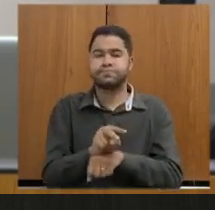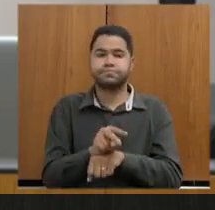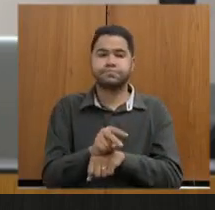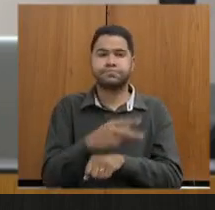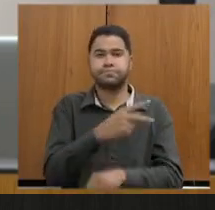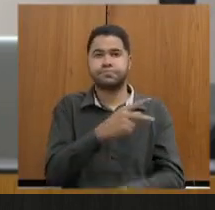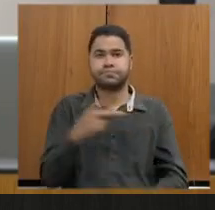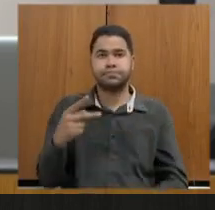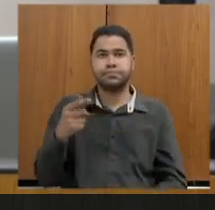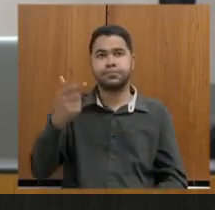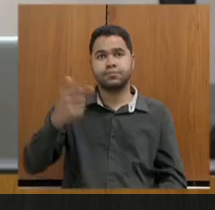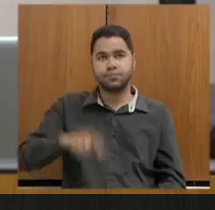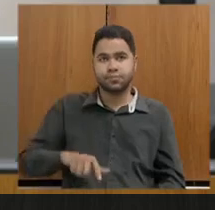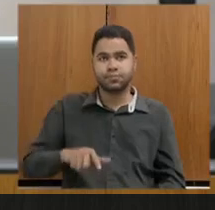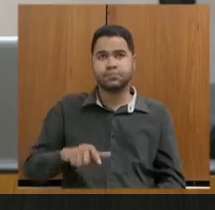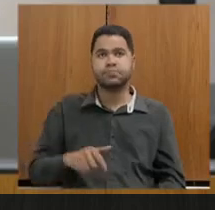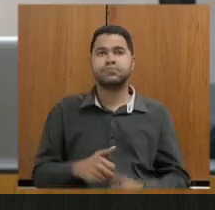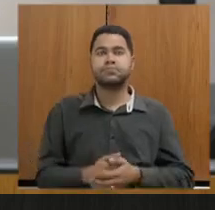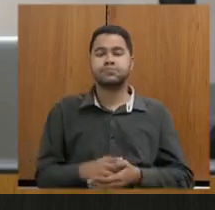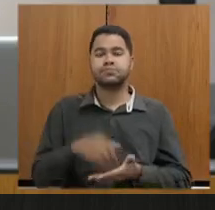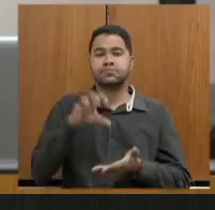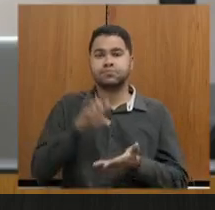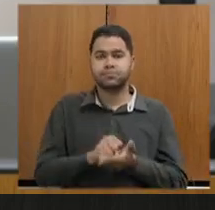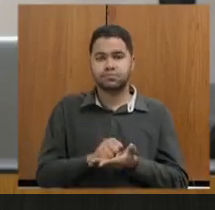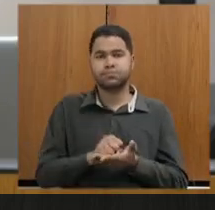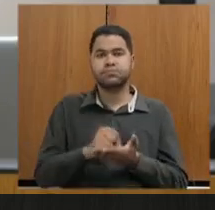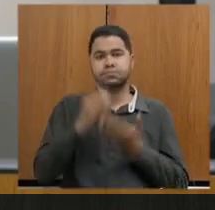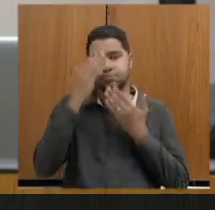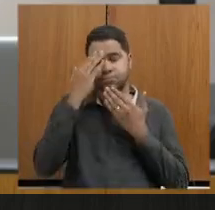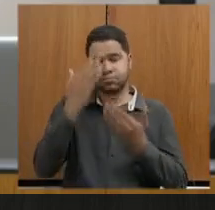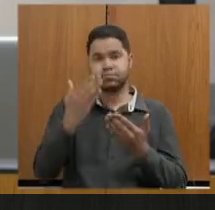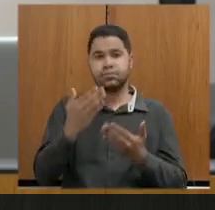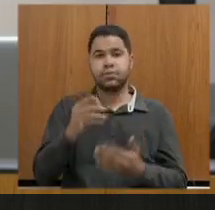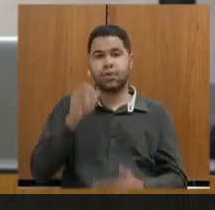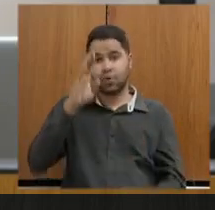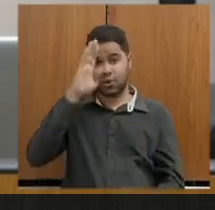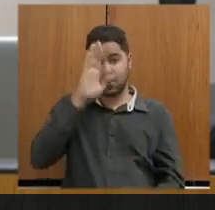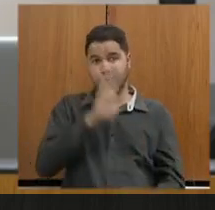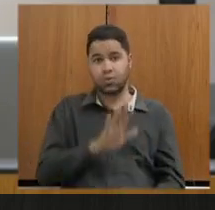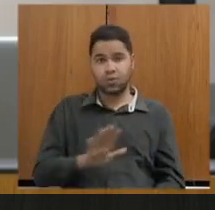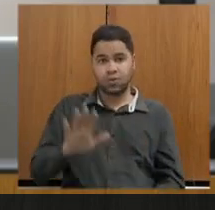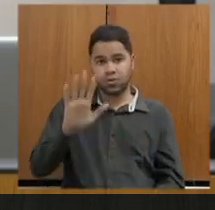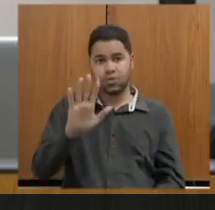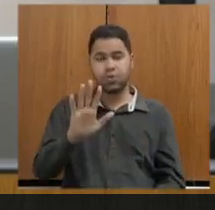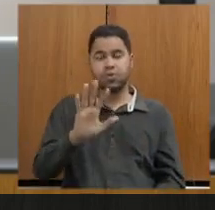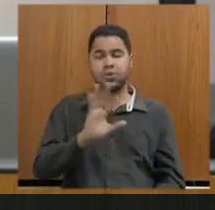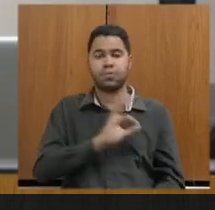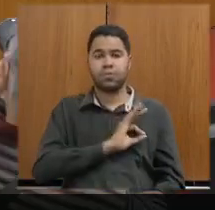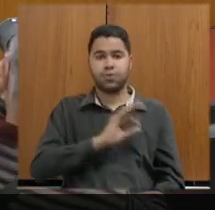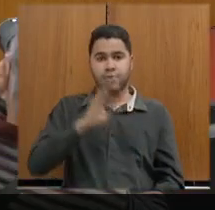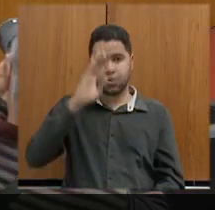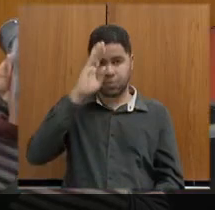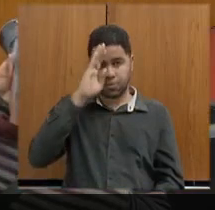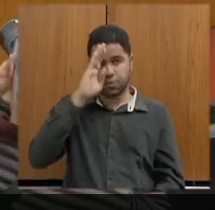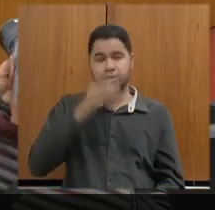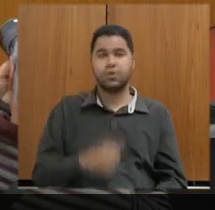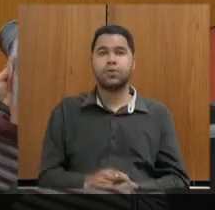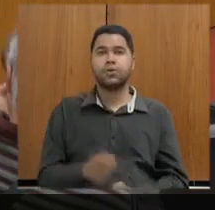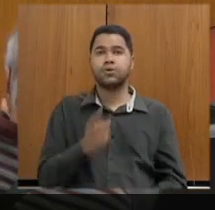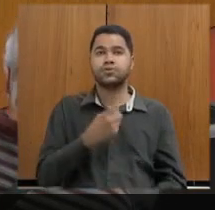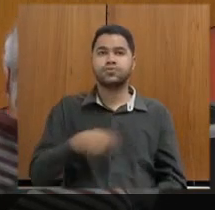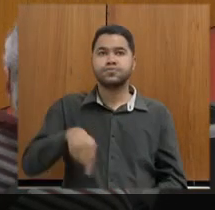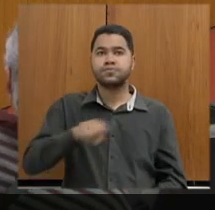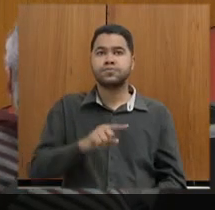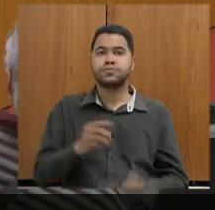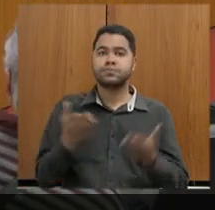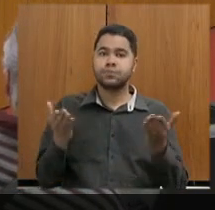presidência novamente registro e agradece a presença do comandante Geral da Polícia Militar a quem nós